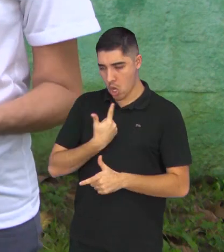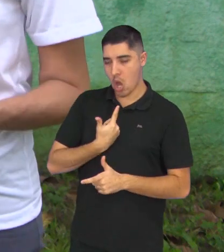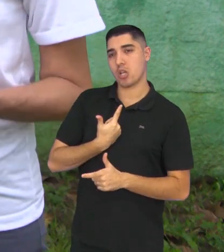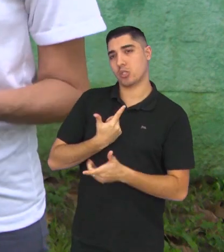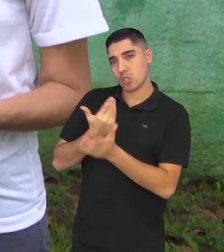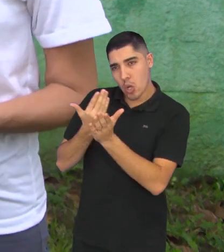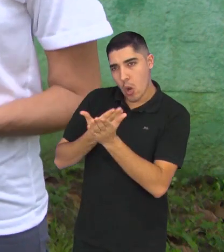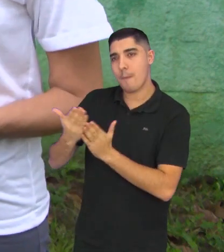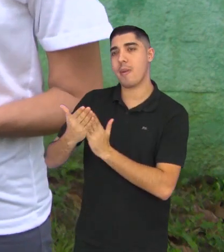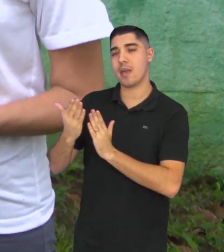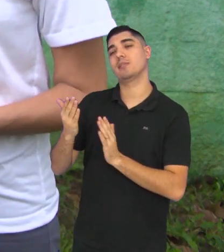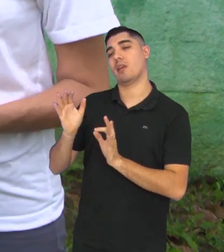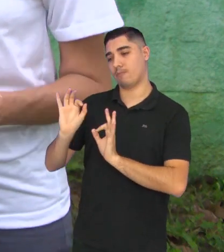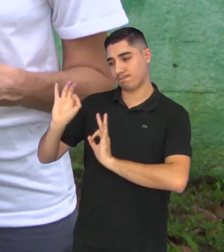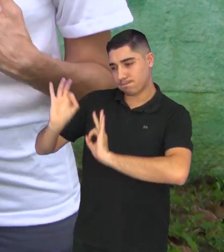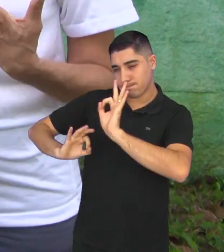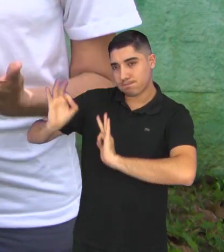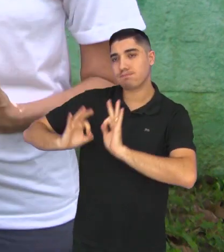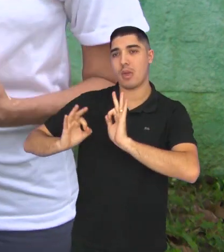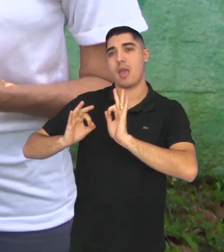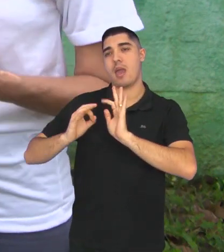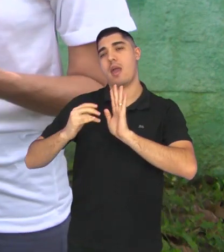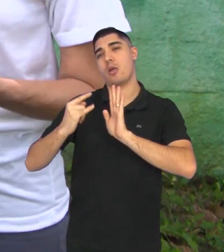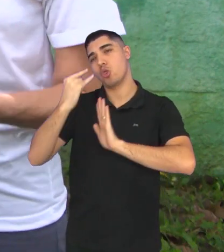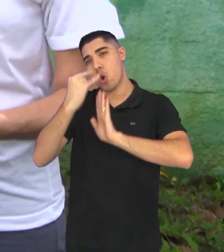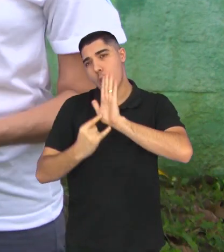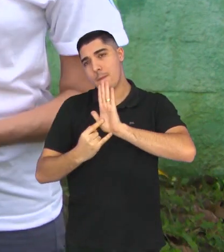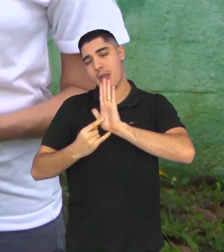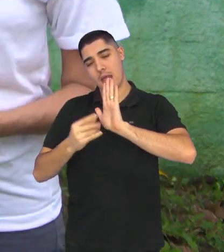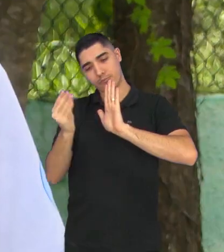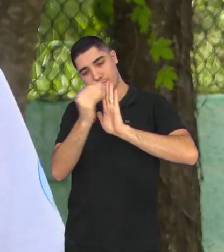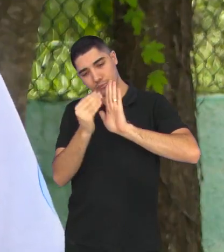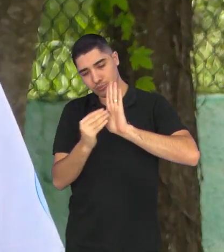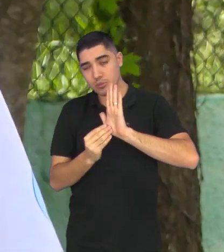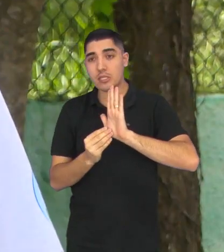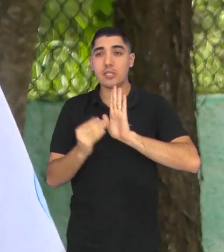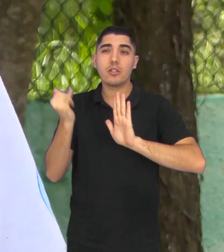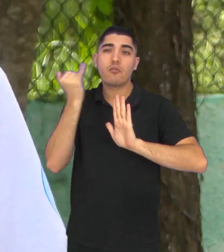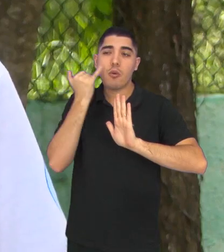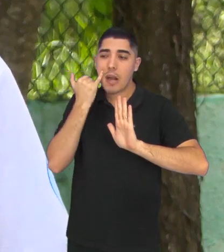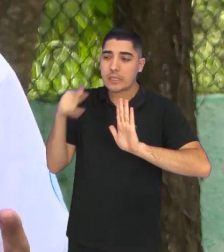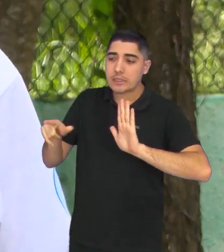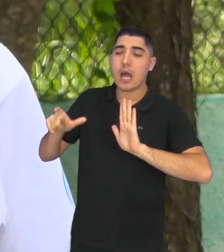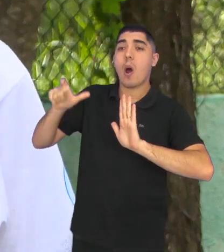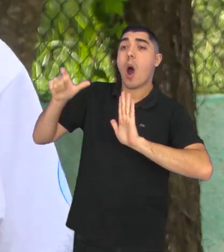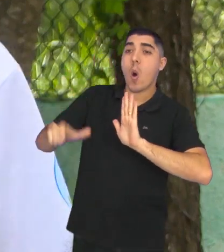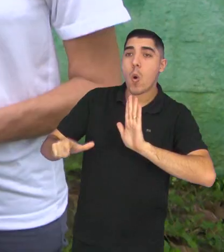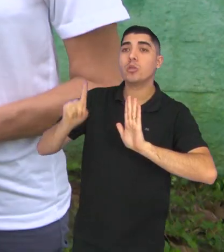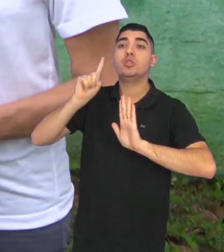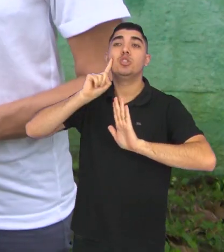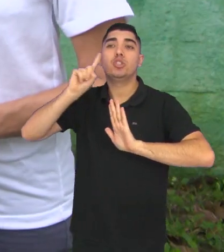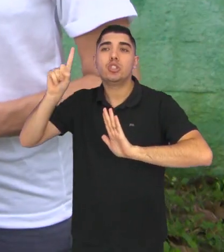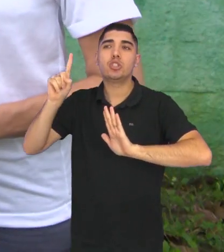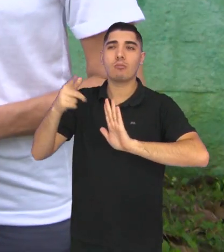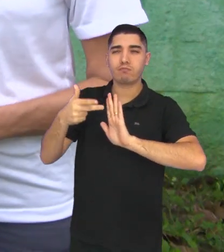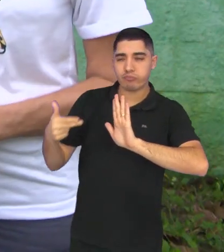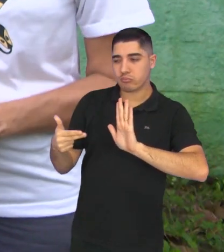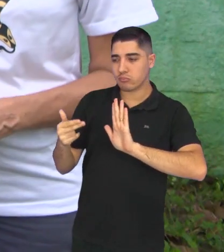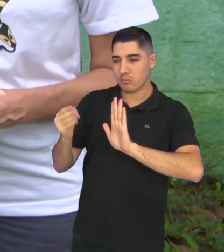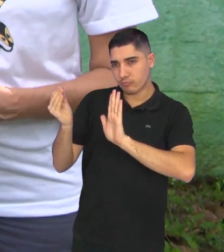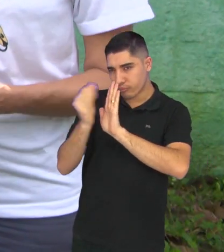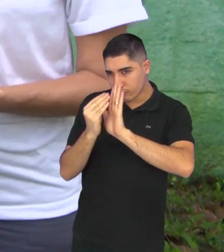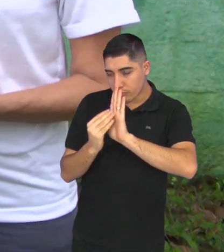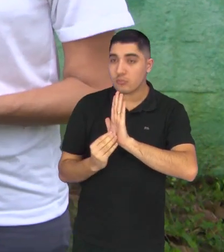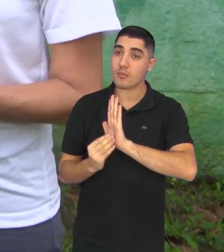fazemos toda uma parte burocrática de preencher ficha, pegar os dados, origem, e depois